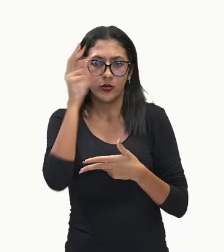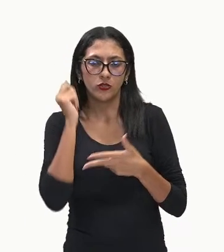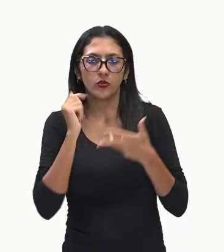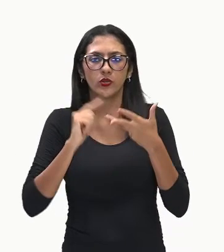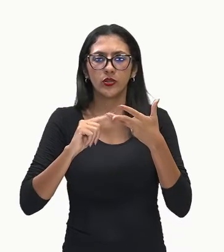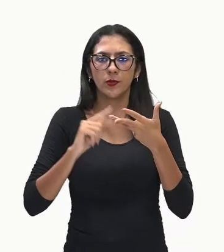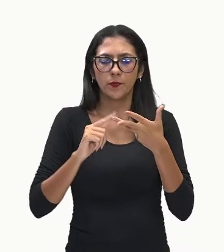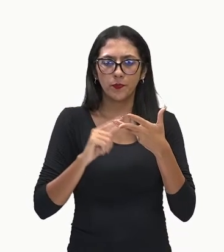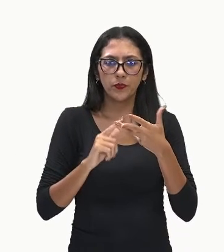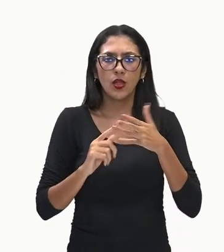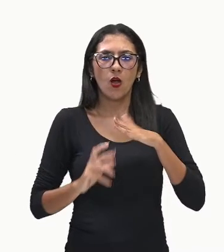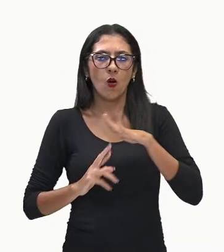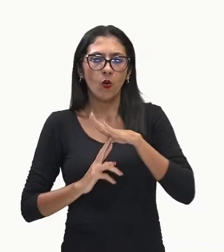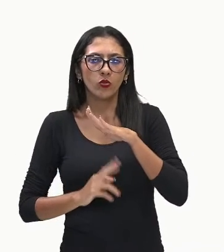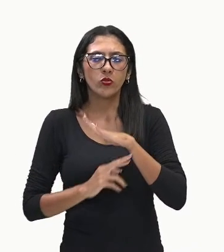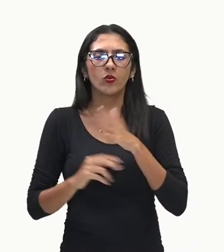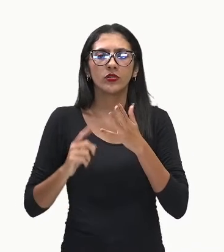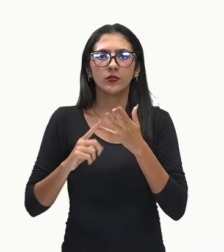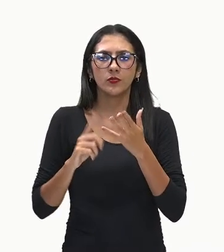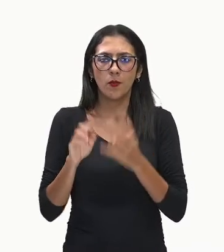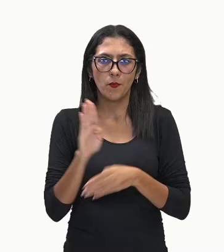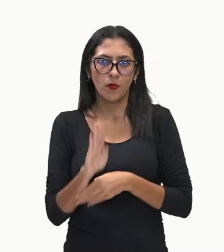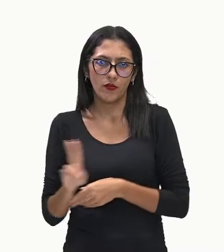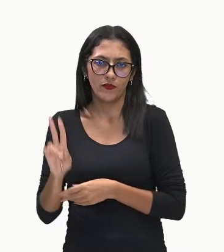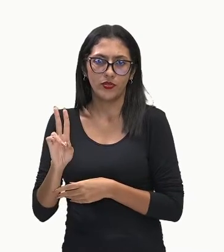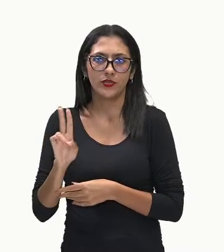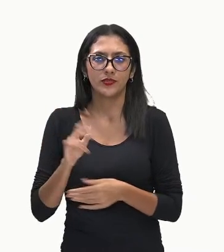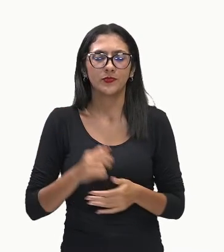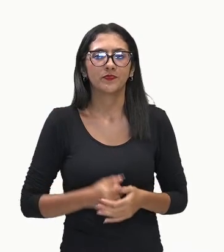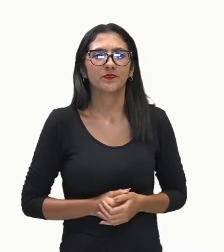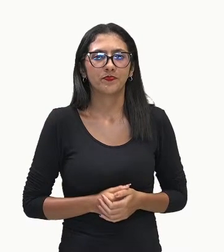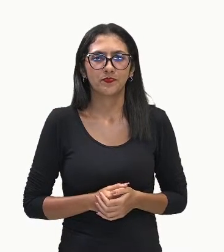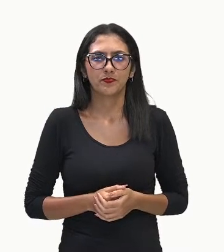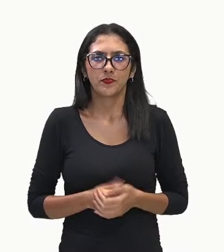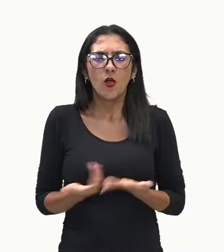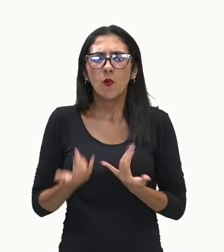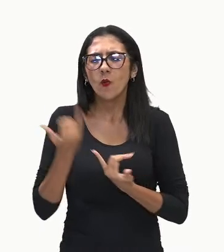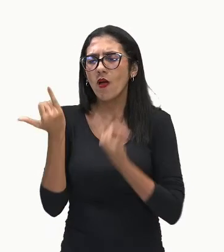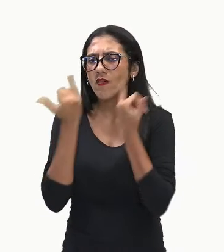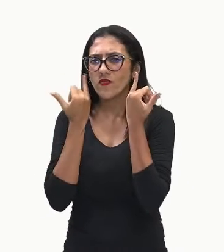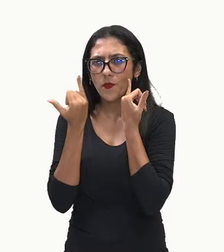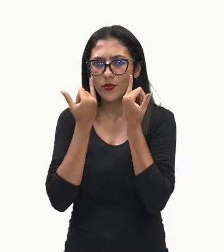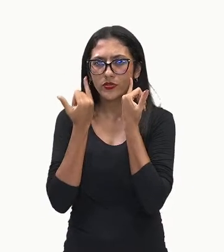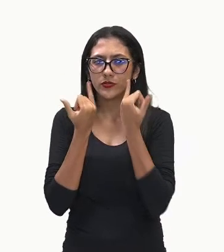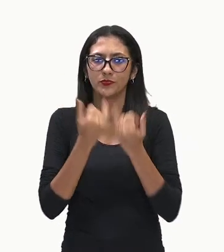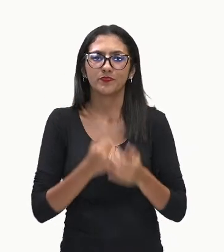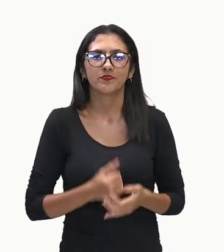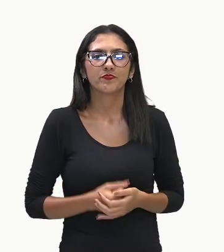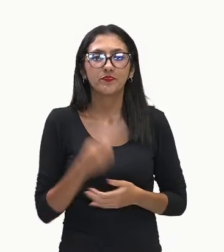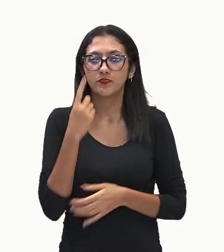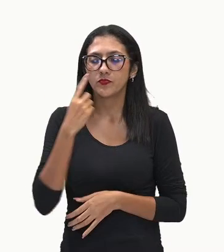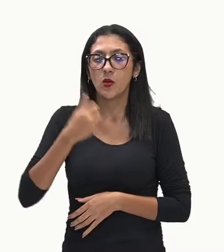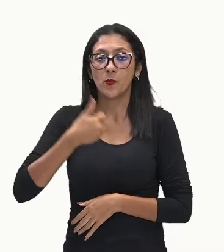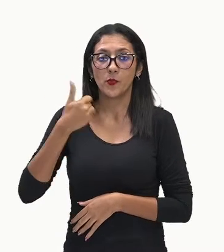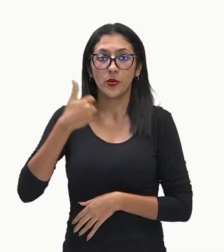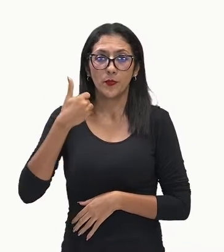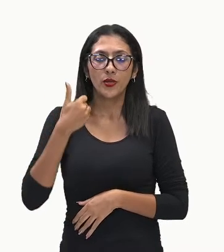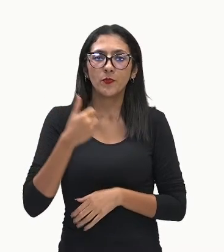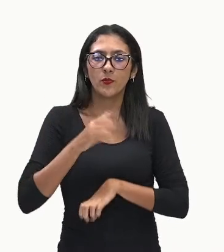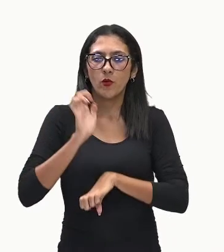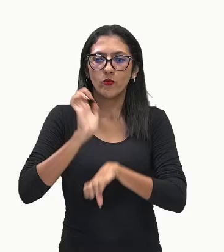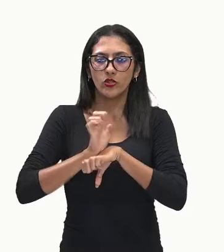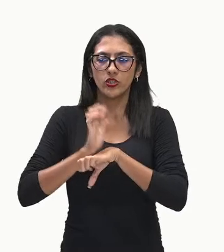Rondônia e Roraima. Então, quais são as informações que nós temos aqui? O estado do Pará, a gente pode observar